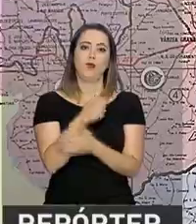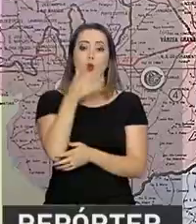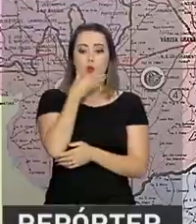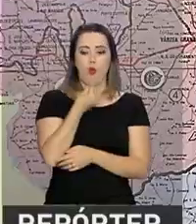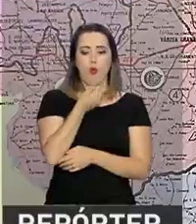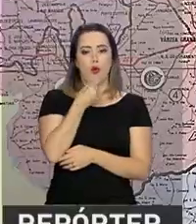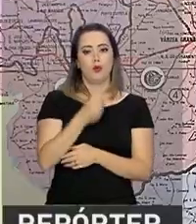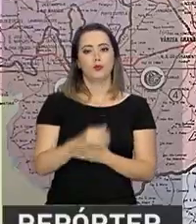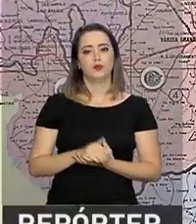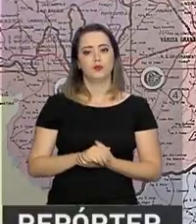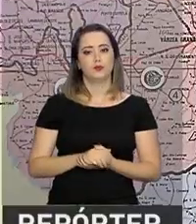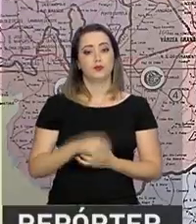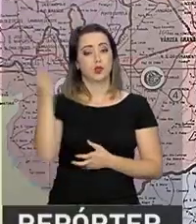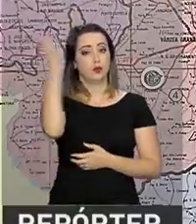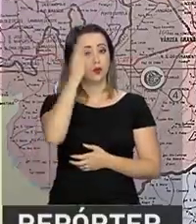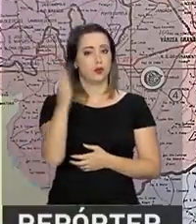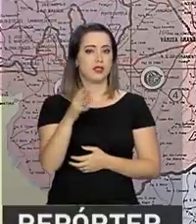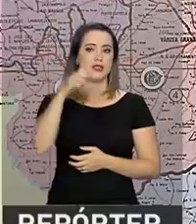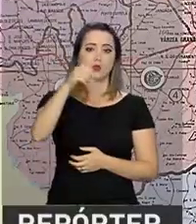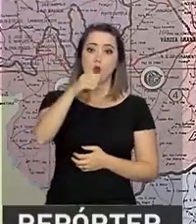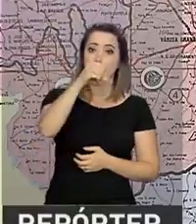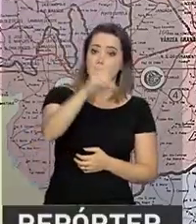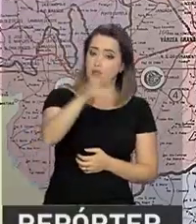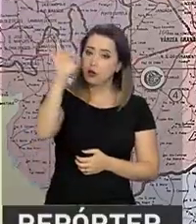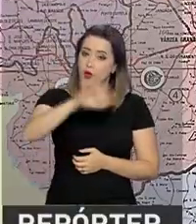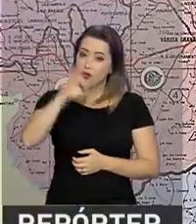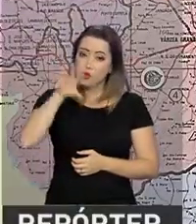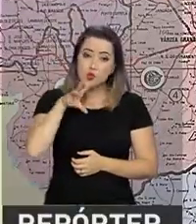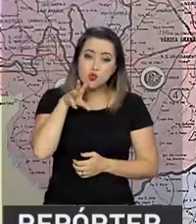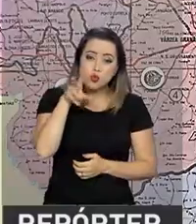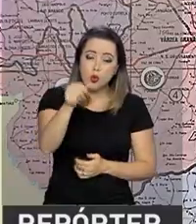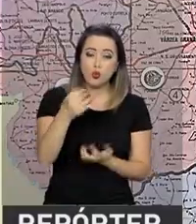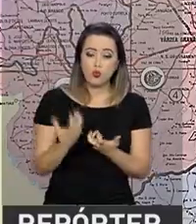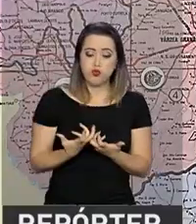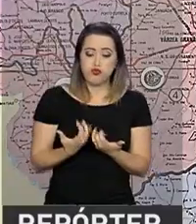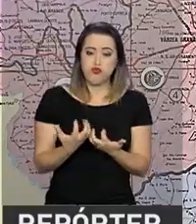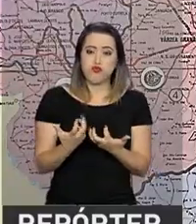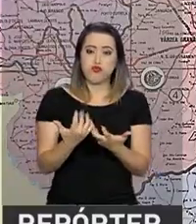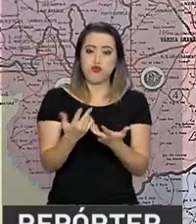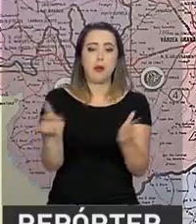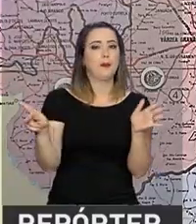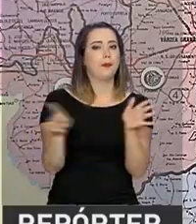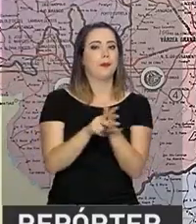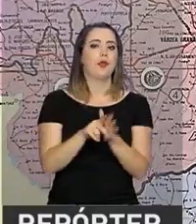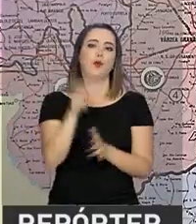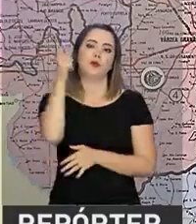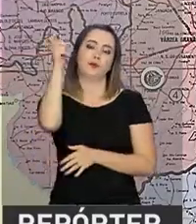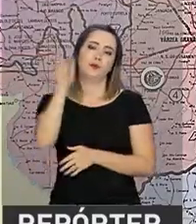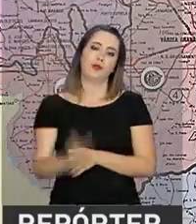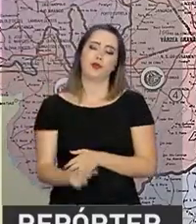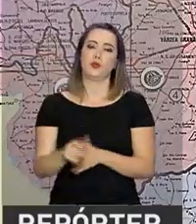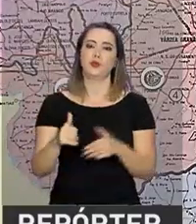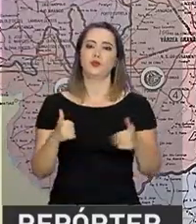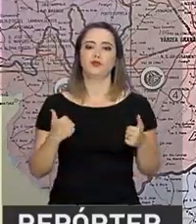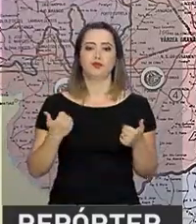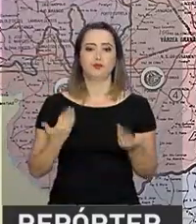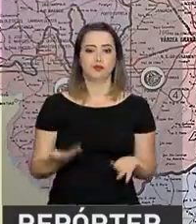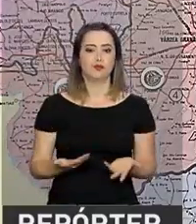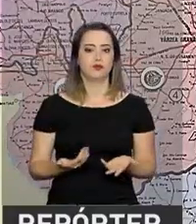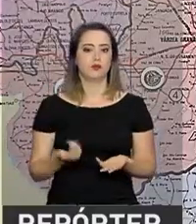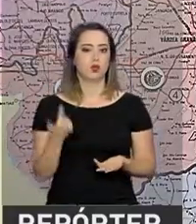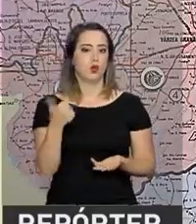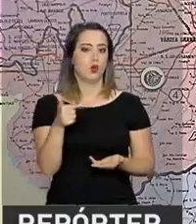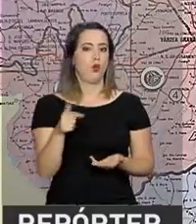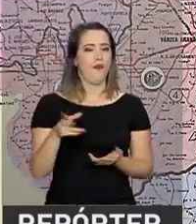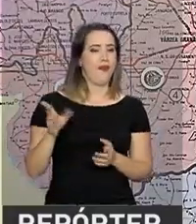homem. No Brasil, 99% dos incêndios florestais são de causas antrópicas, não